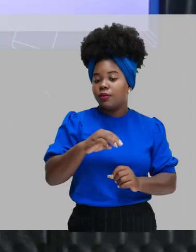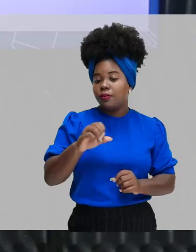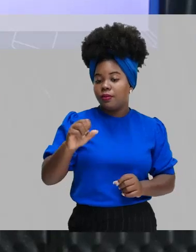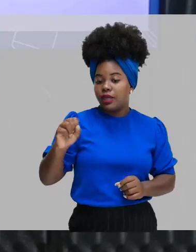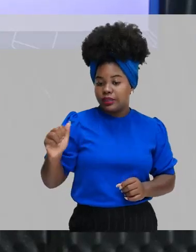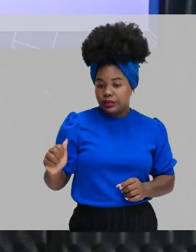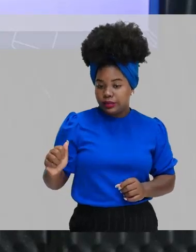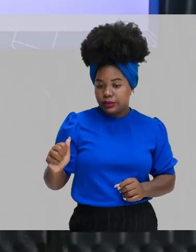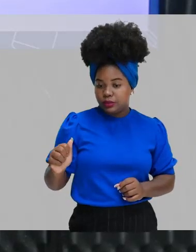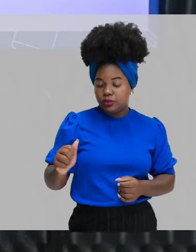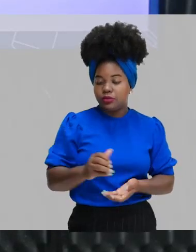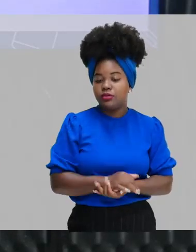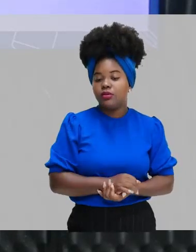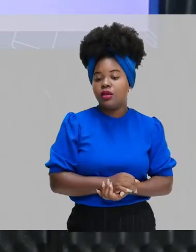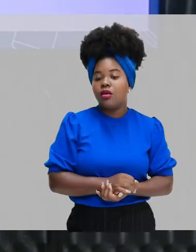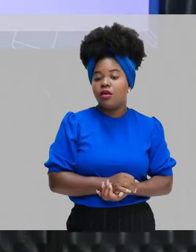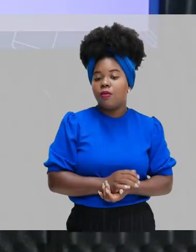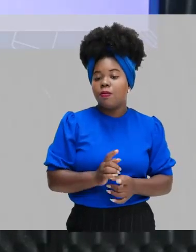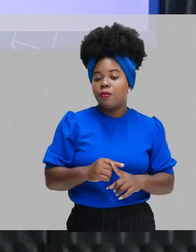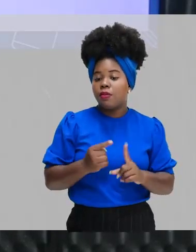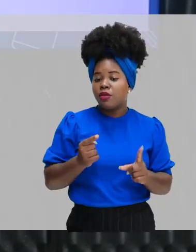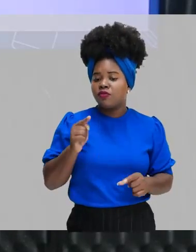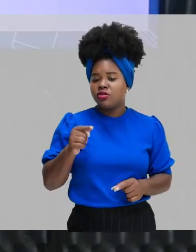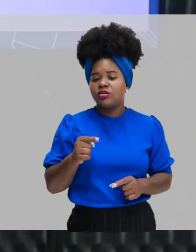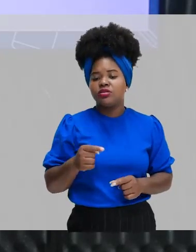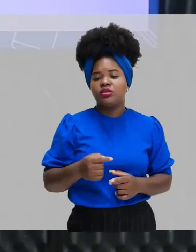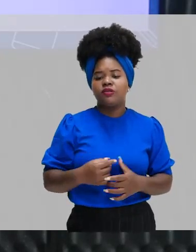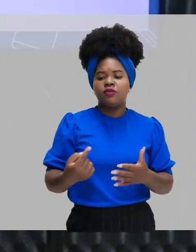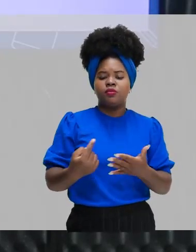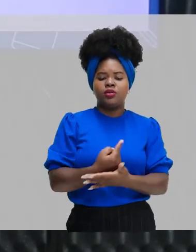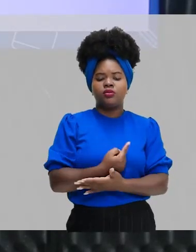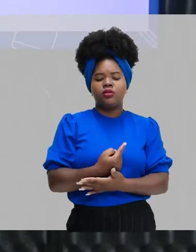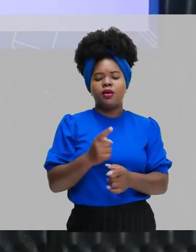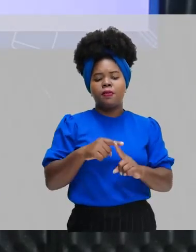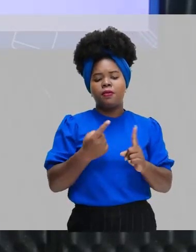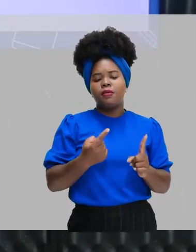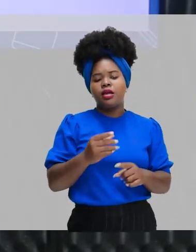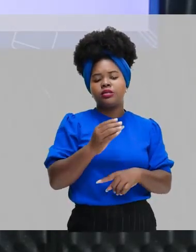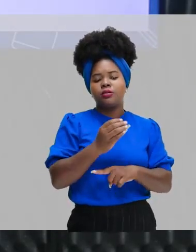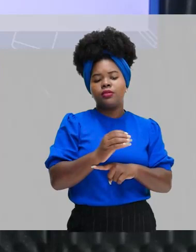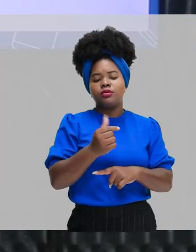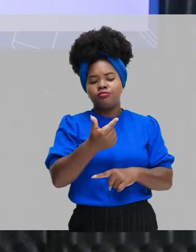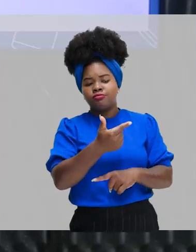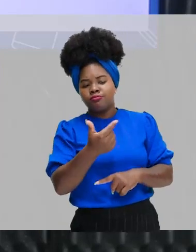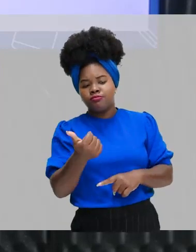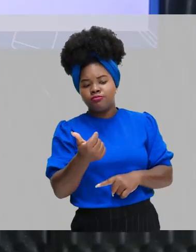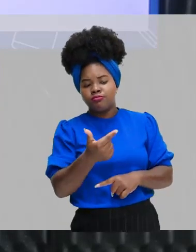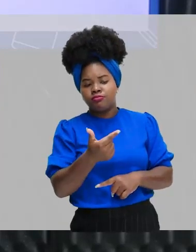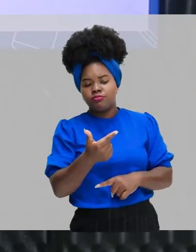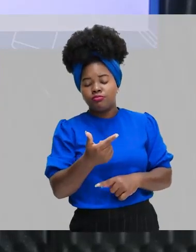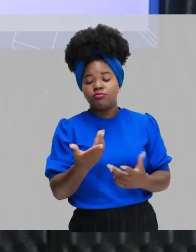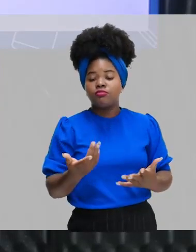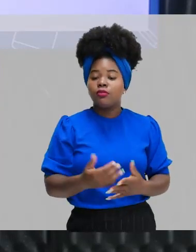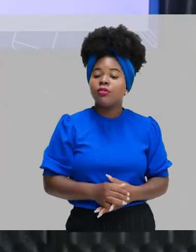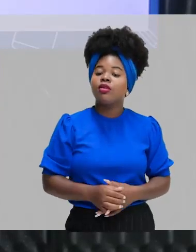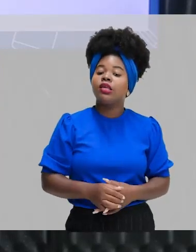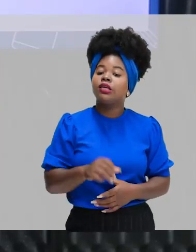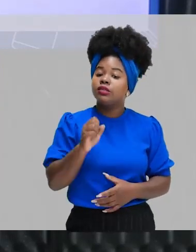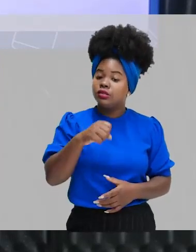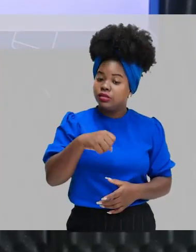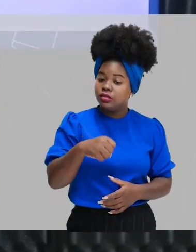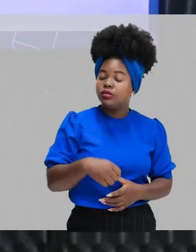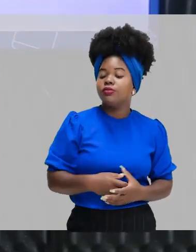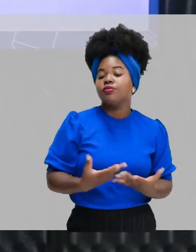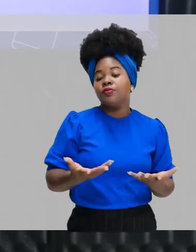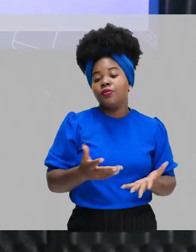carbono Mas aí você vai se questionar mas carbono não é 12 Pois é o carbono ele vai